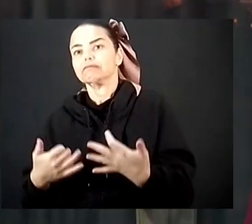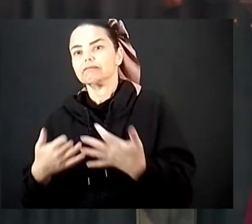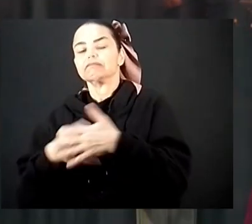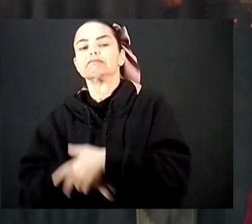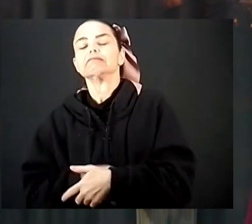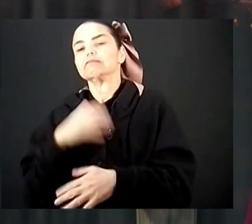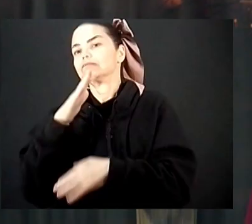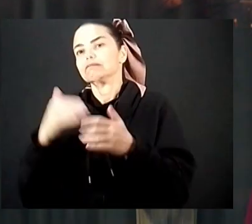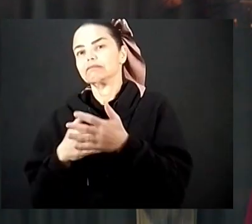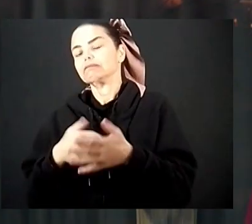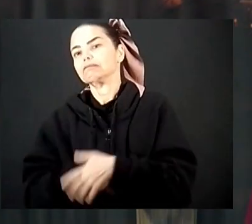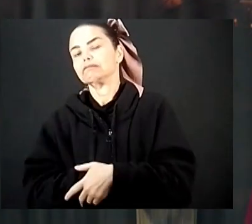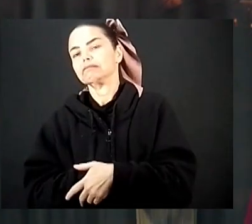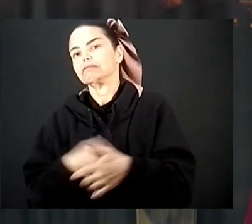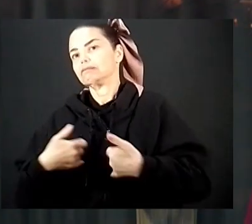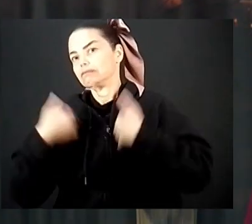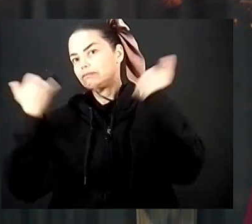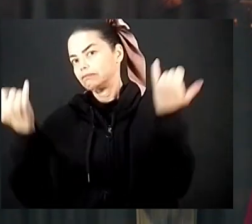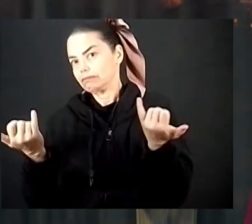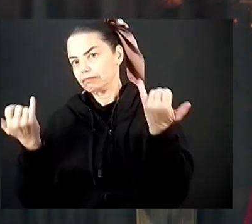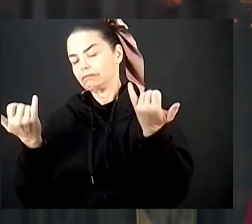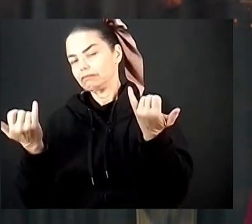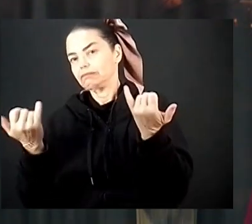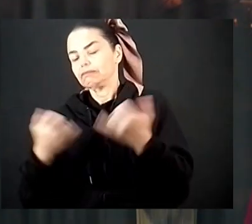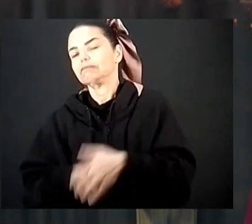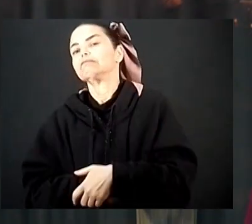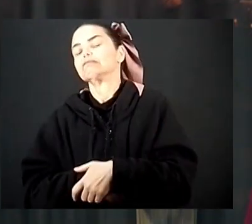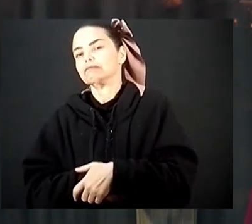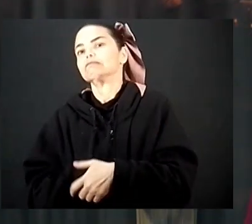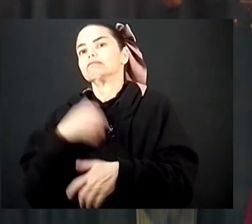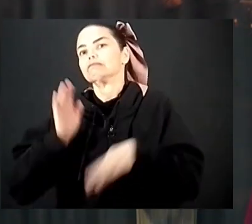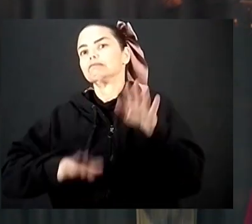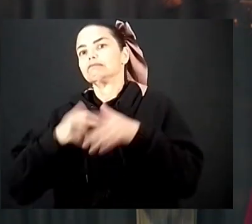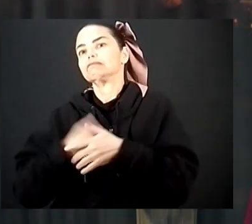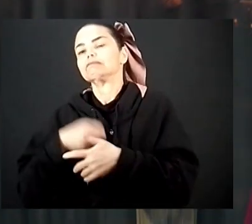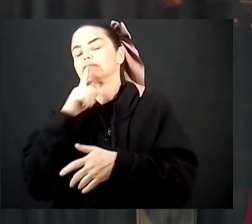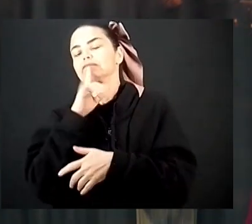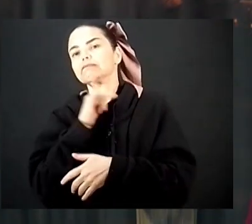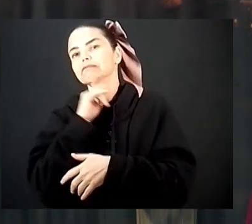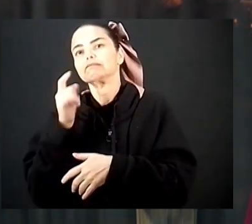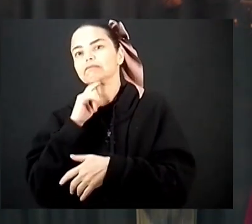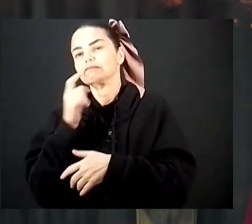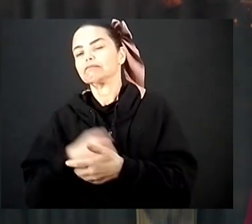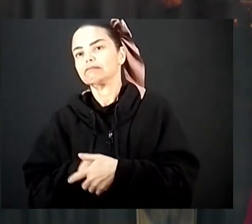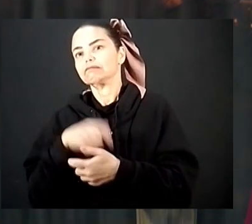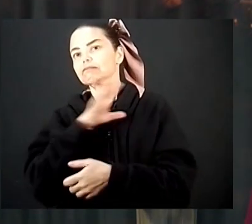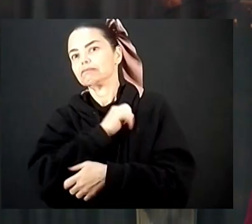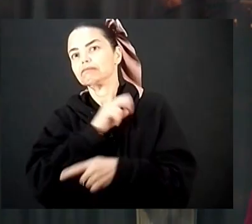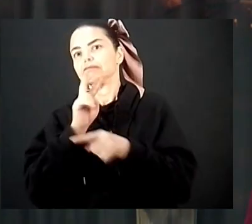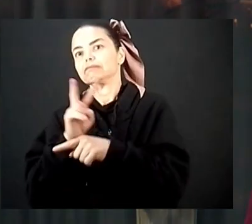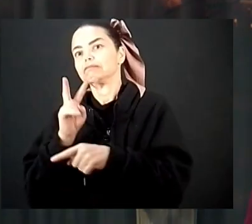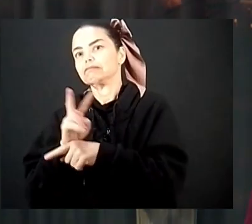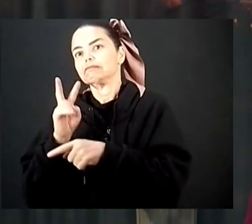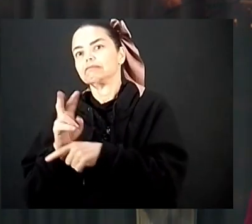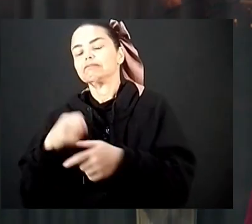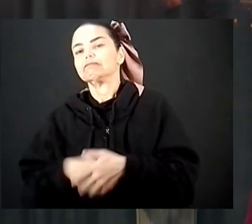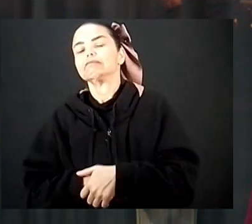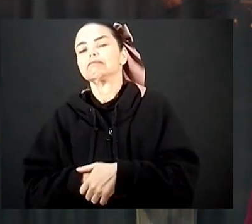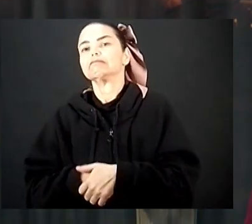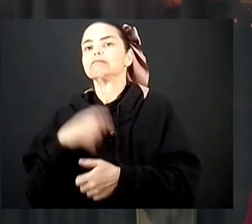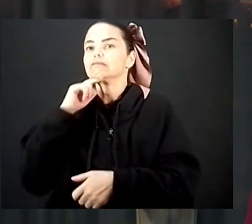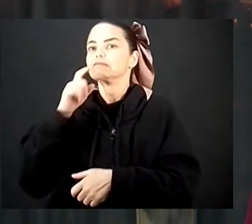tudo é narcisismo, né, gente? Exato, Às exato. vezes é só esses pais que não receberam amor e cuidado, Sim. né? E não